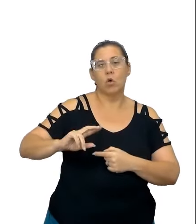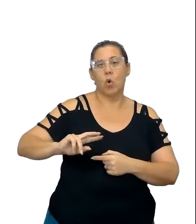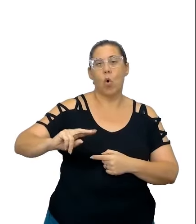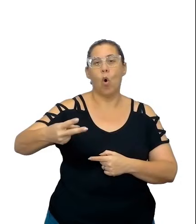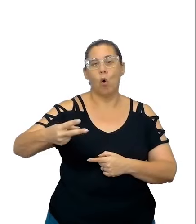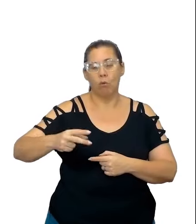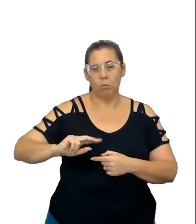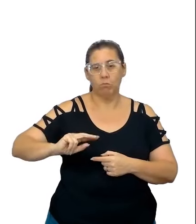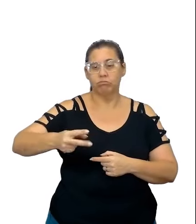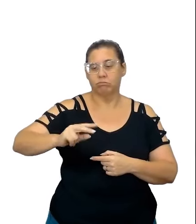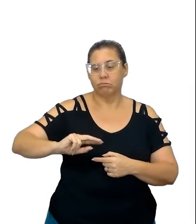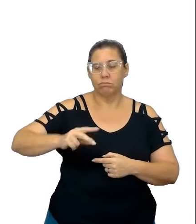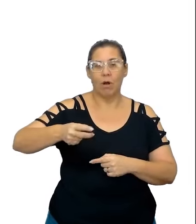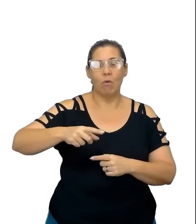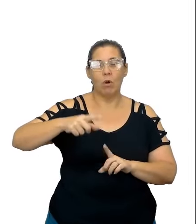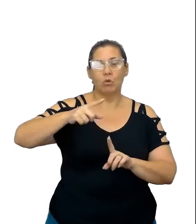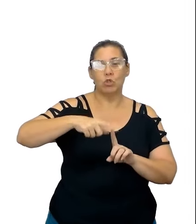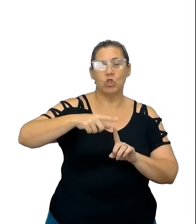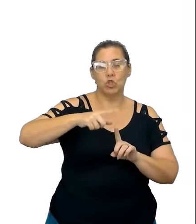tipos